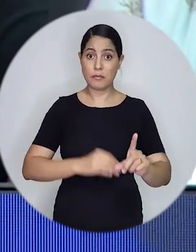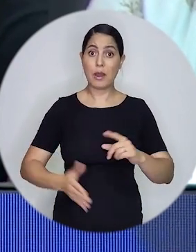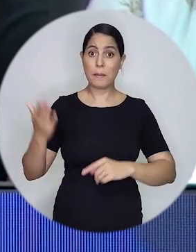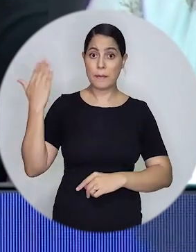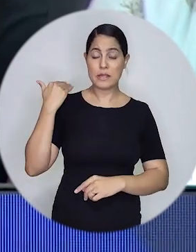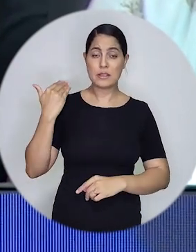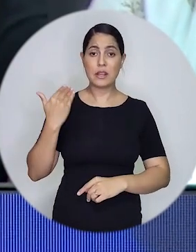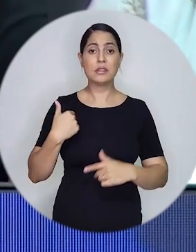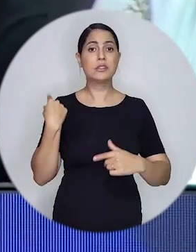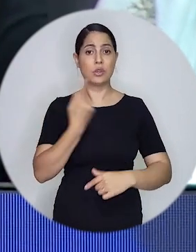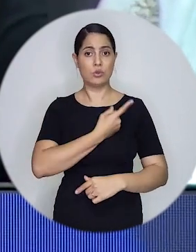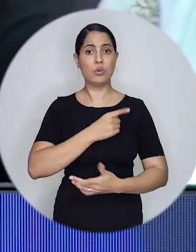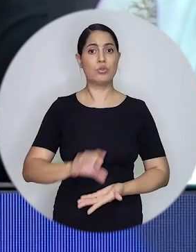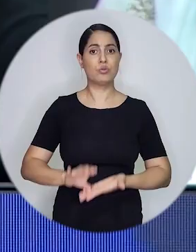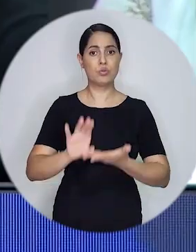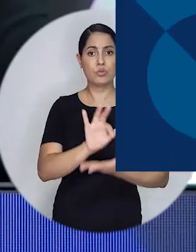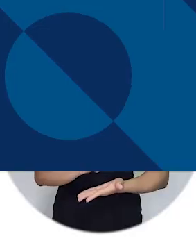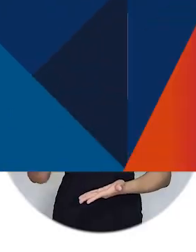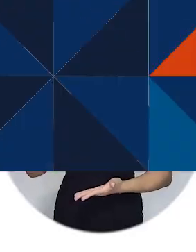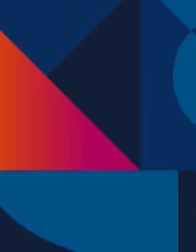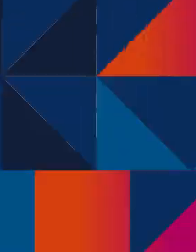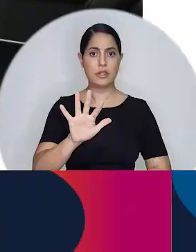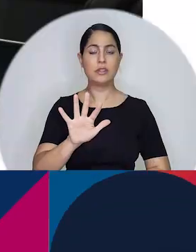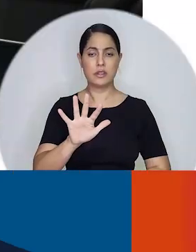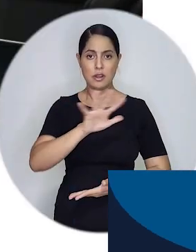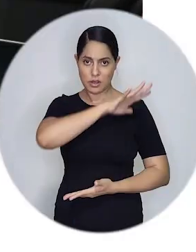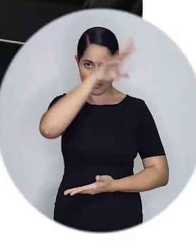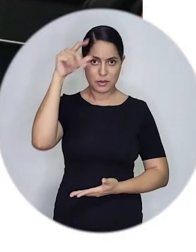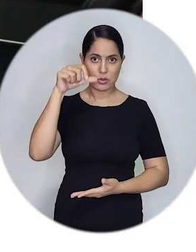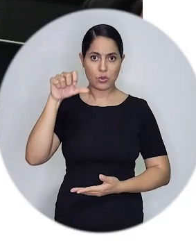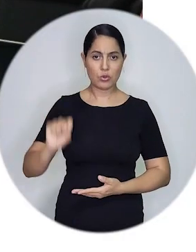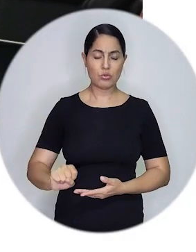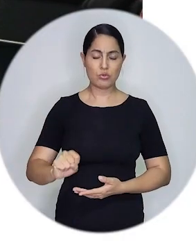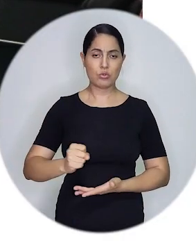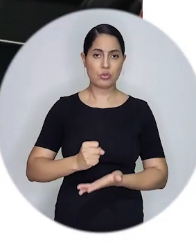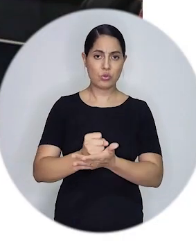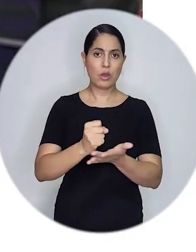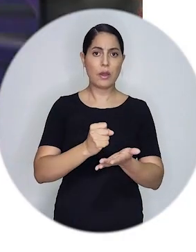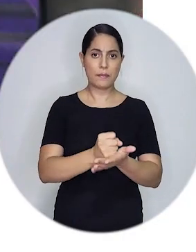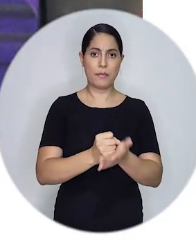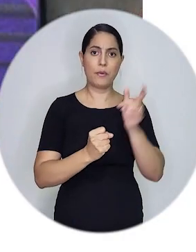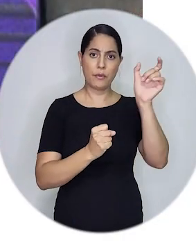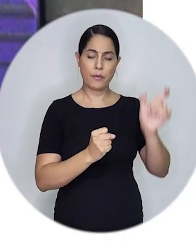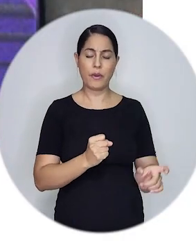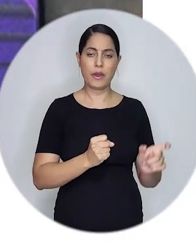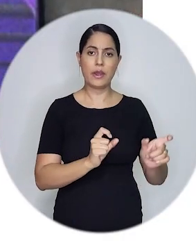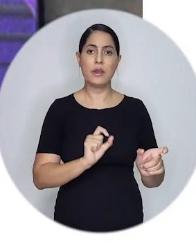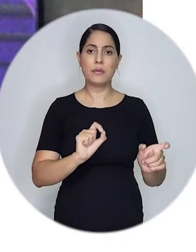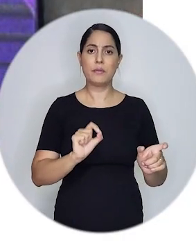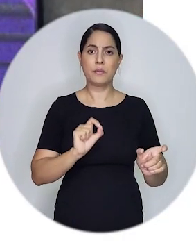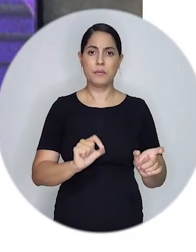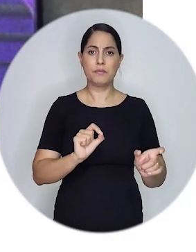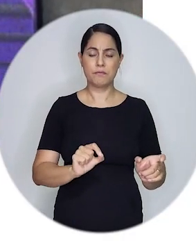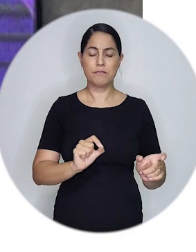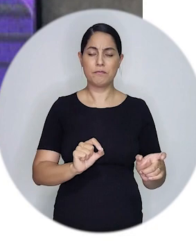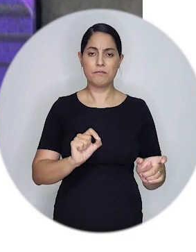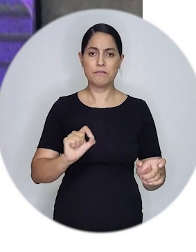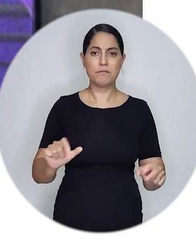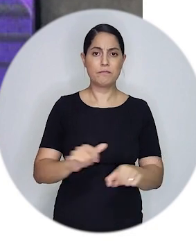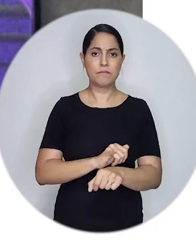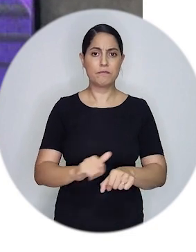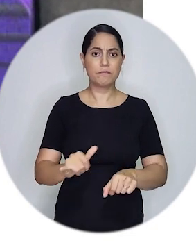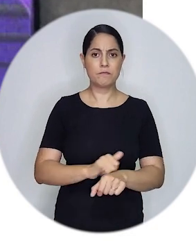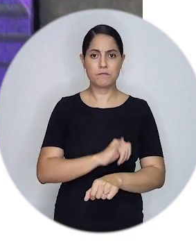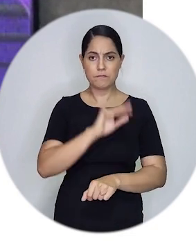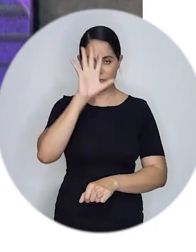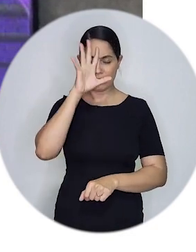O caso ocorreu no dia 19 de maio passado e o Conselho Federal rendeu apoio à seccional do Mato Grosso do Sul, na pessoa do